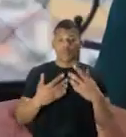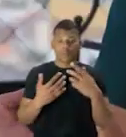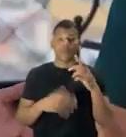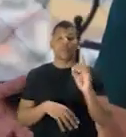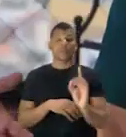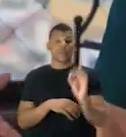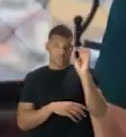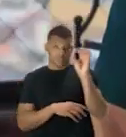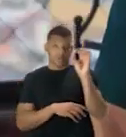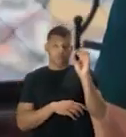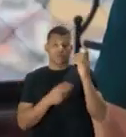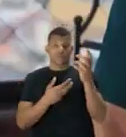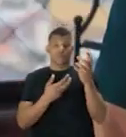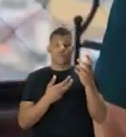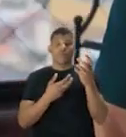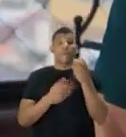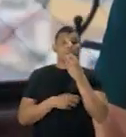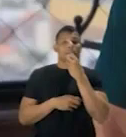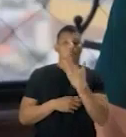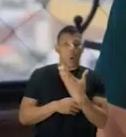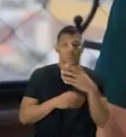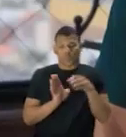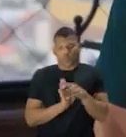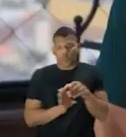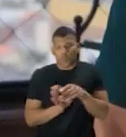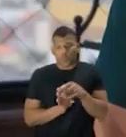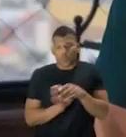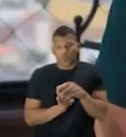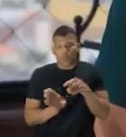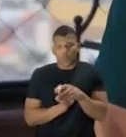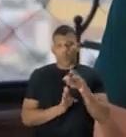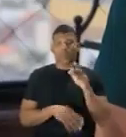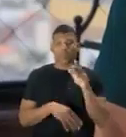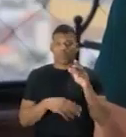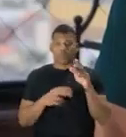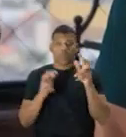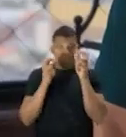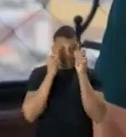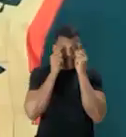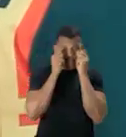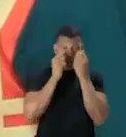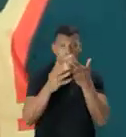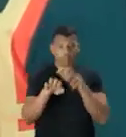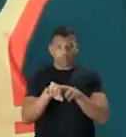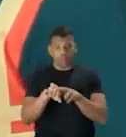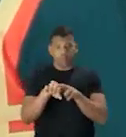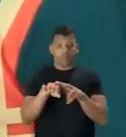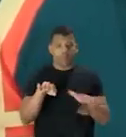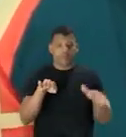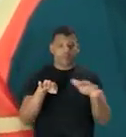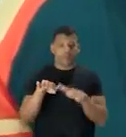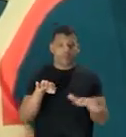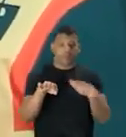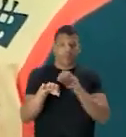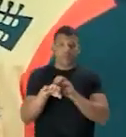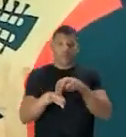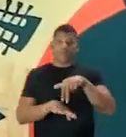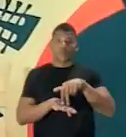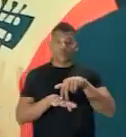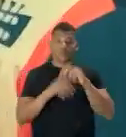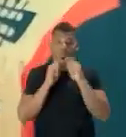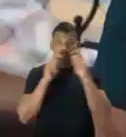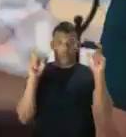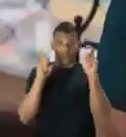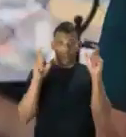Até porque Deus também, que é bom de ginga, pra dormir ouvir pixinga, pra